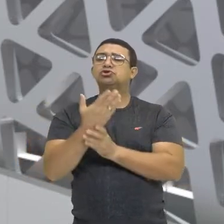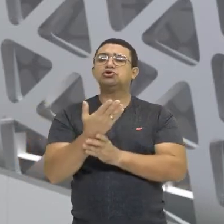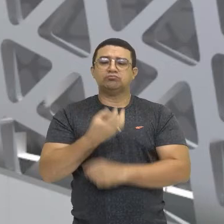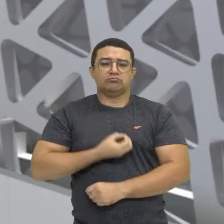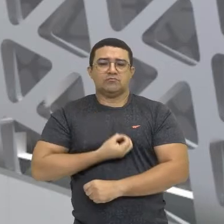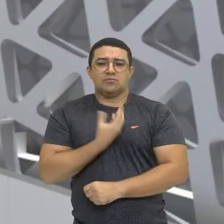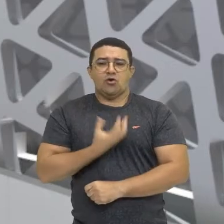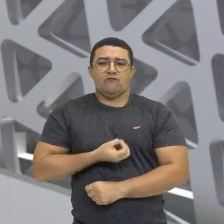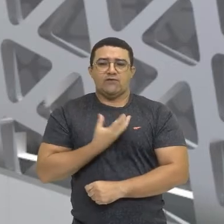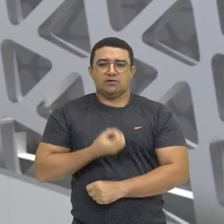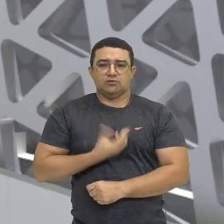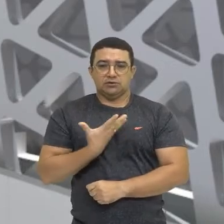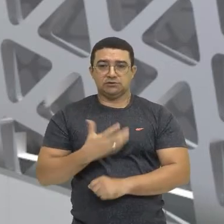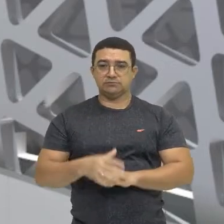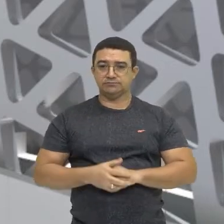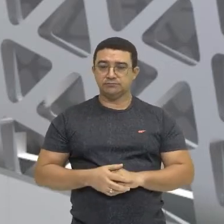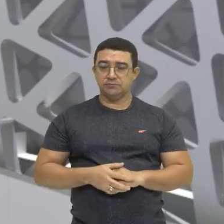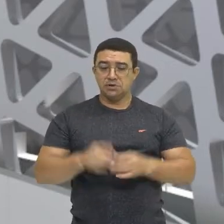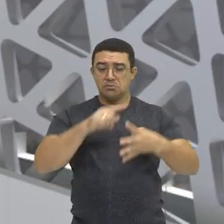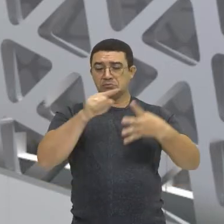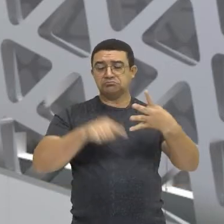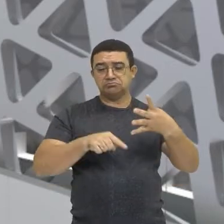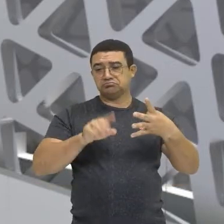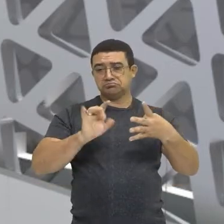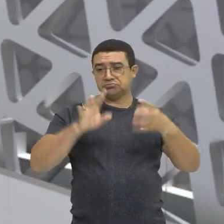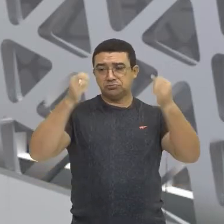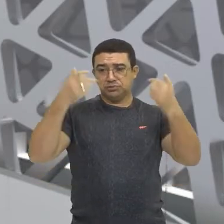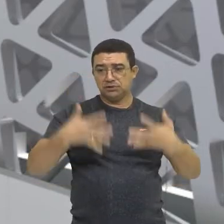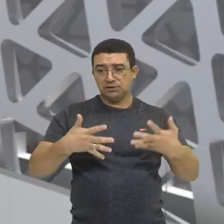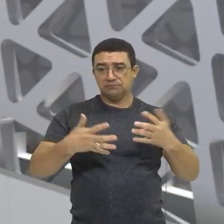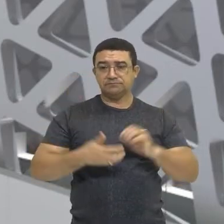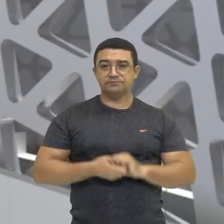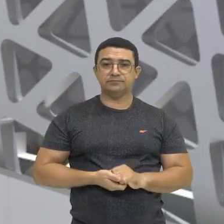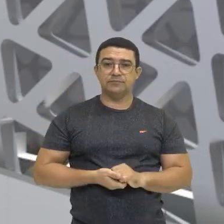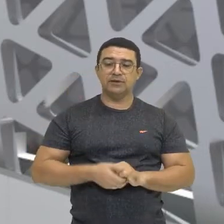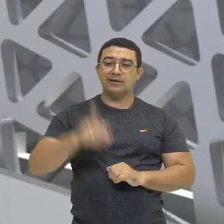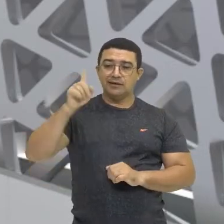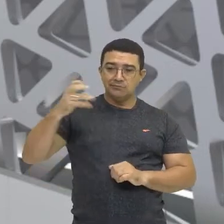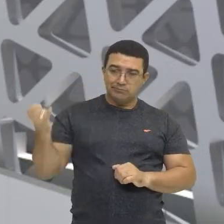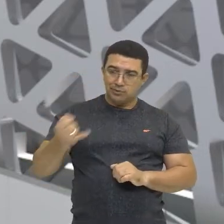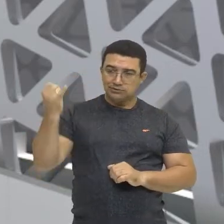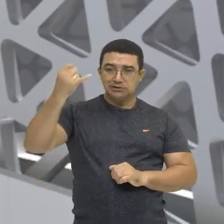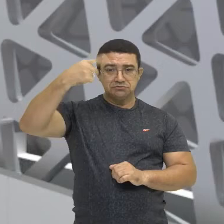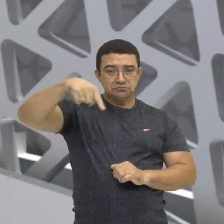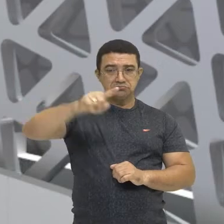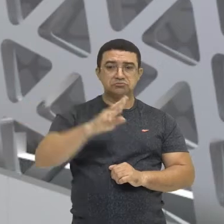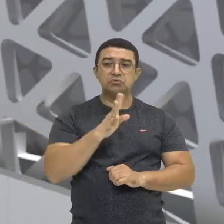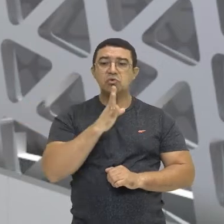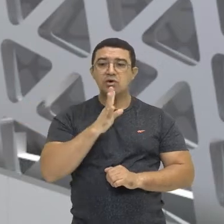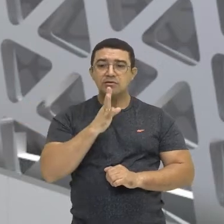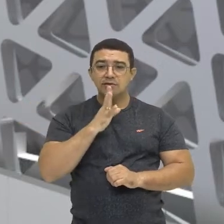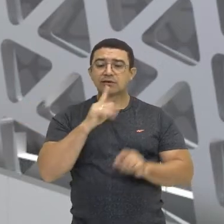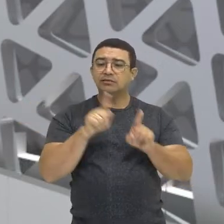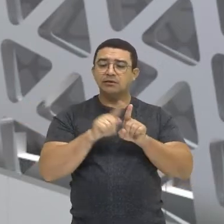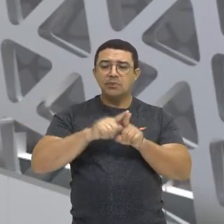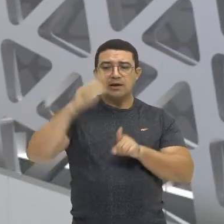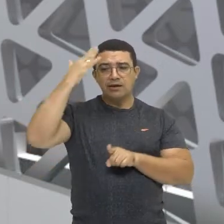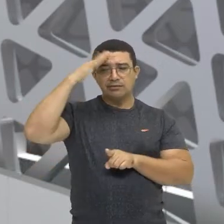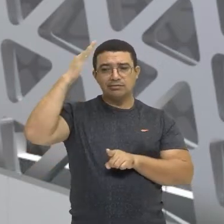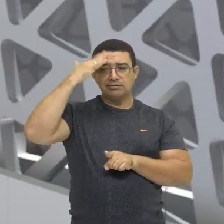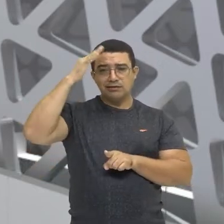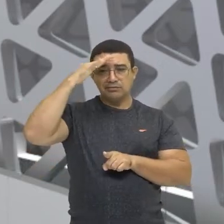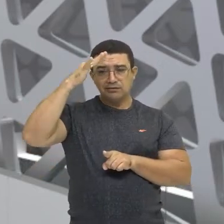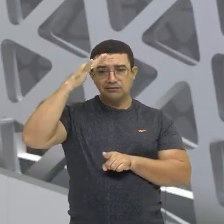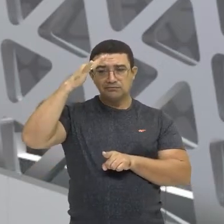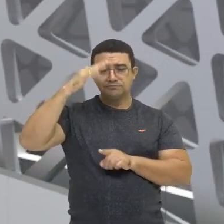se sabe ao certo, né? Tem essas 4 aí para explicar. É importante você conhecer isso e, acima de tudo, entender o que